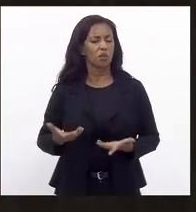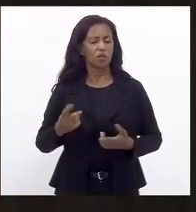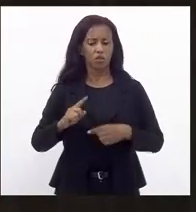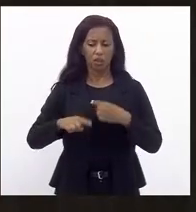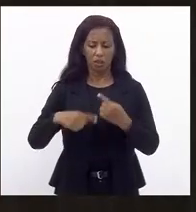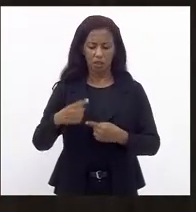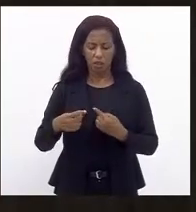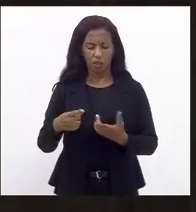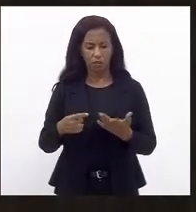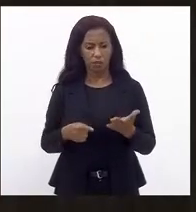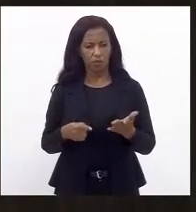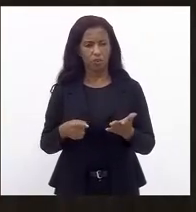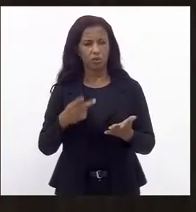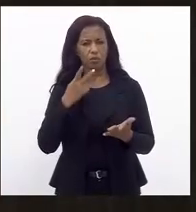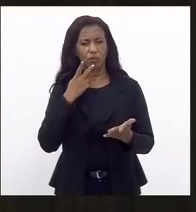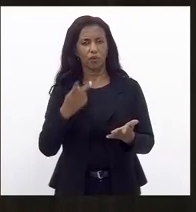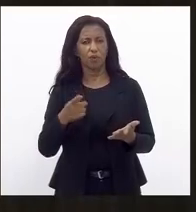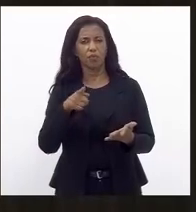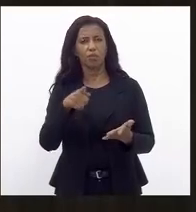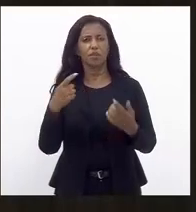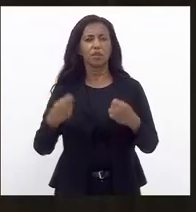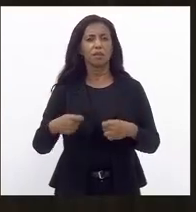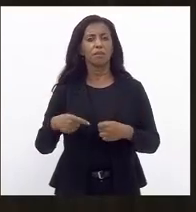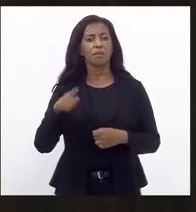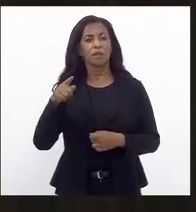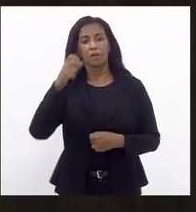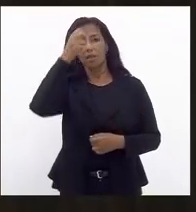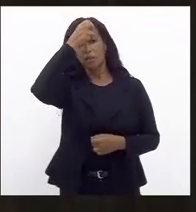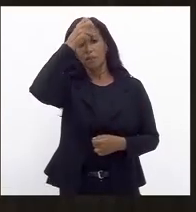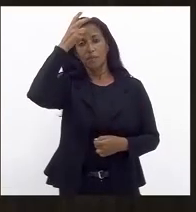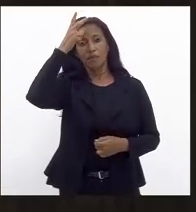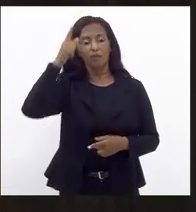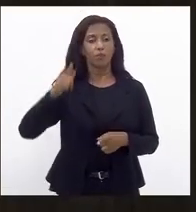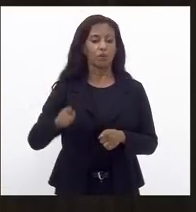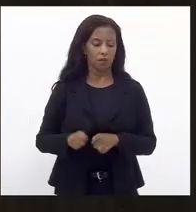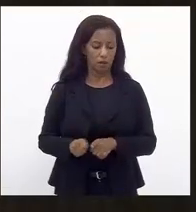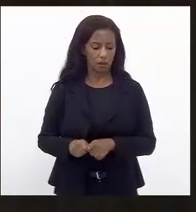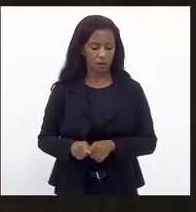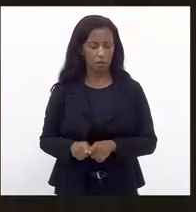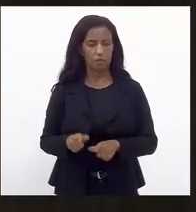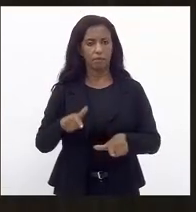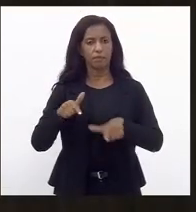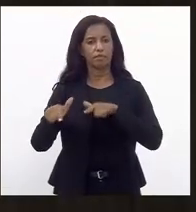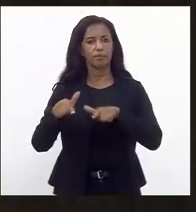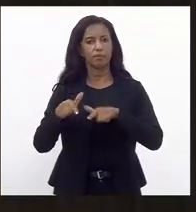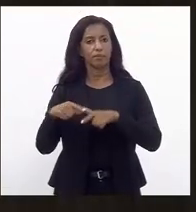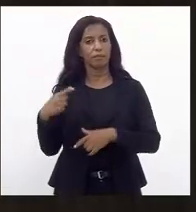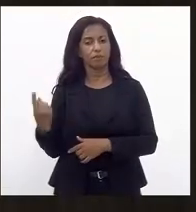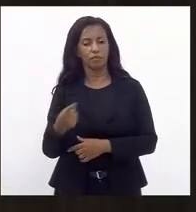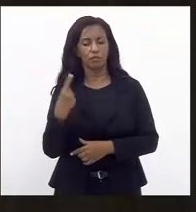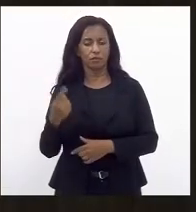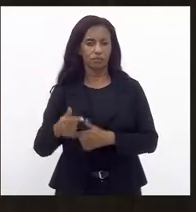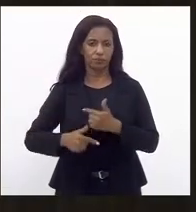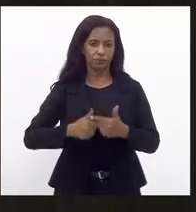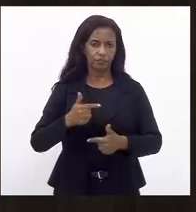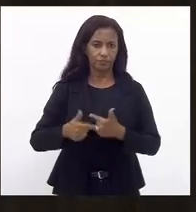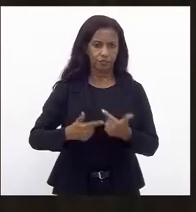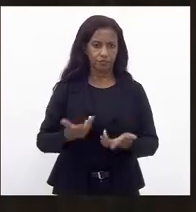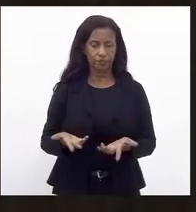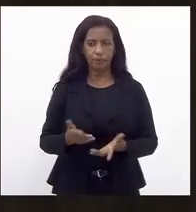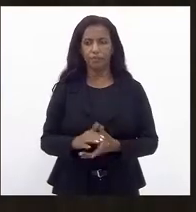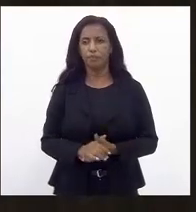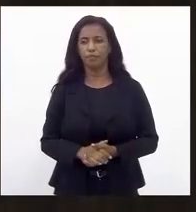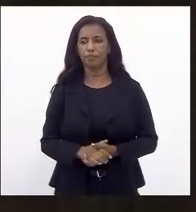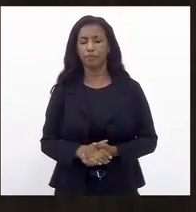e depois você lembrança falou você precisa ir lá na prefeitura também para ver o trabalho que nós estamos fazendo